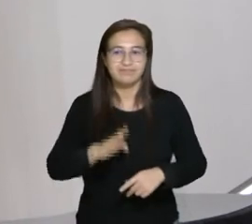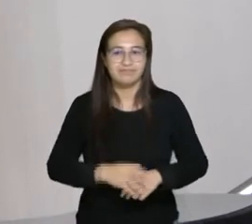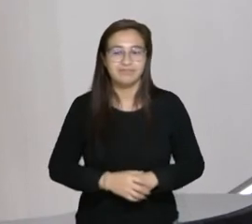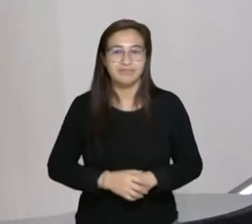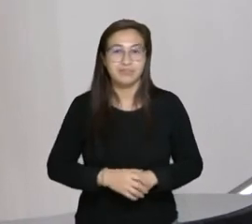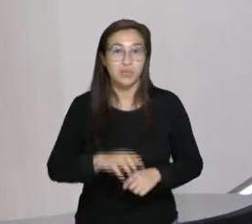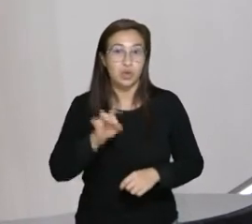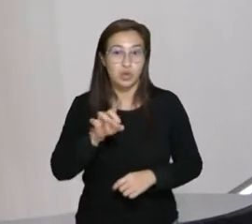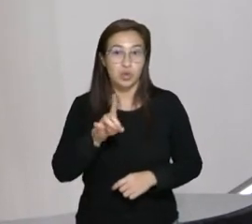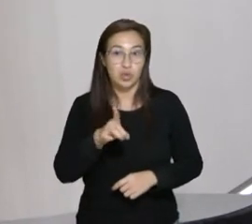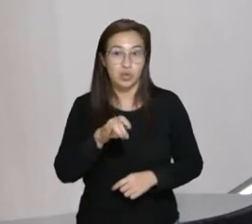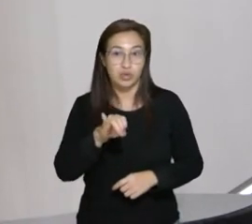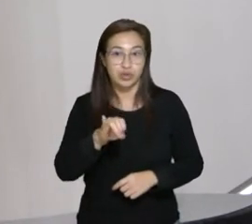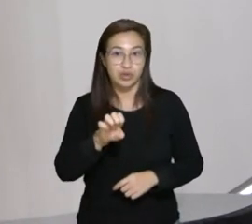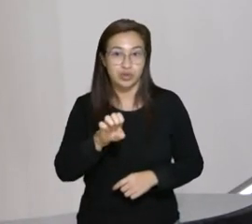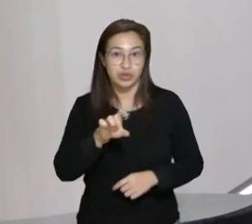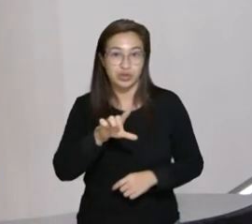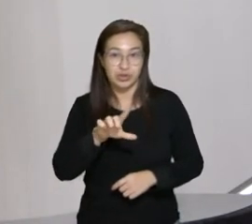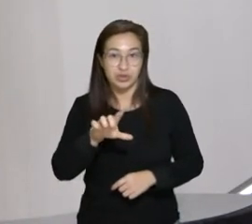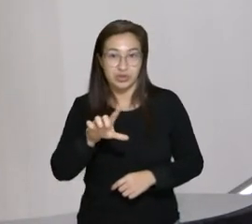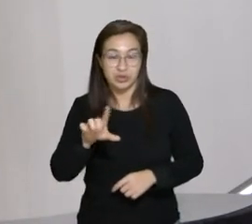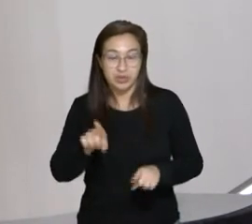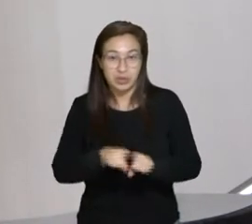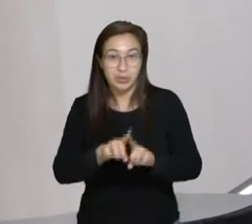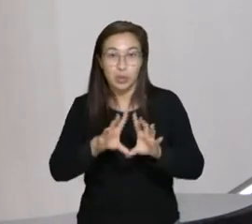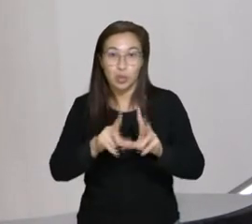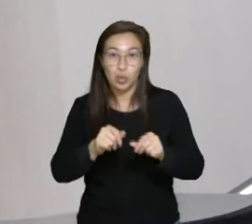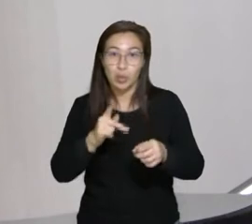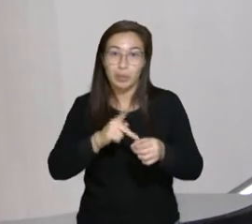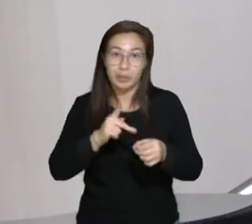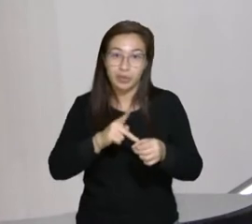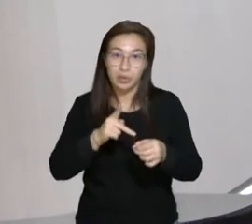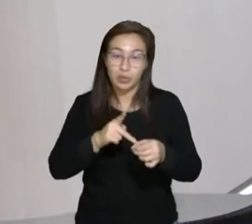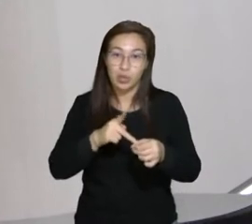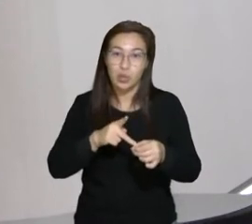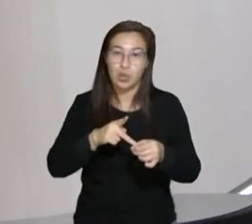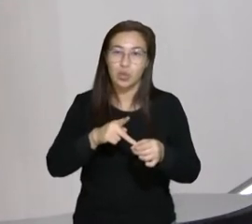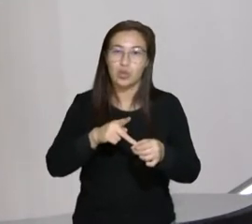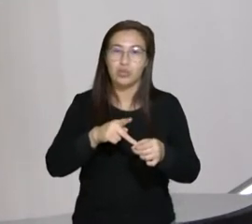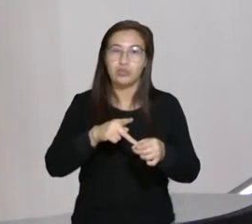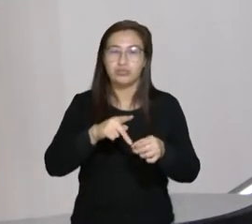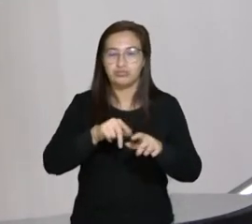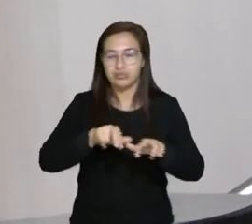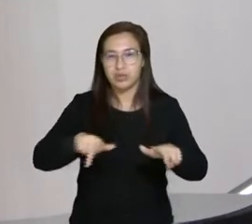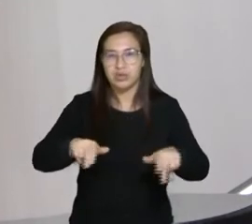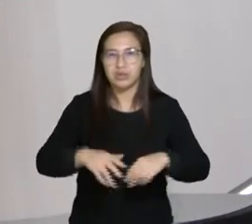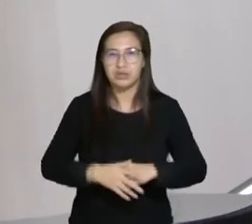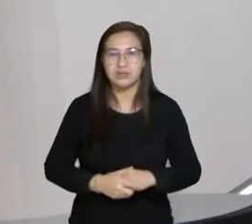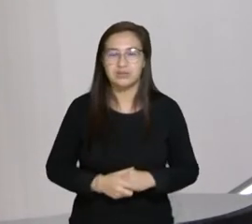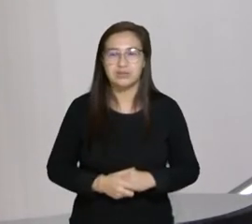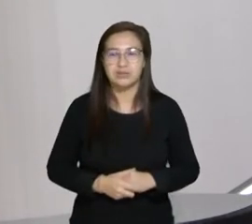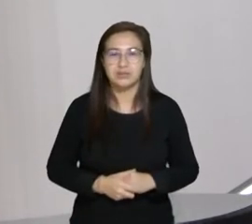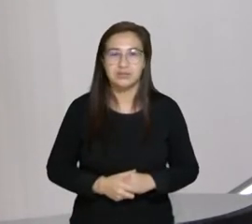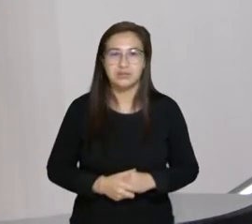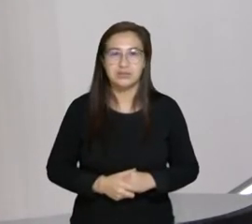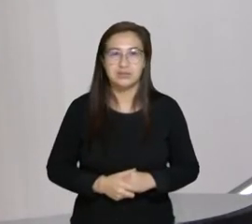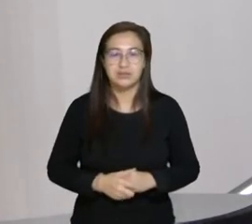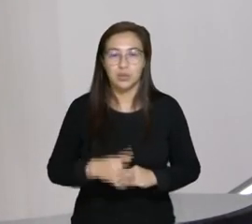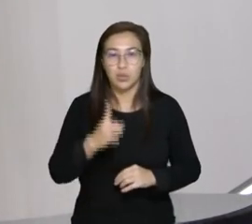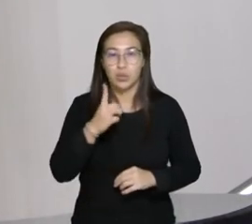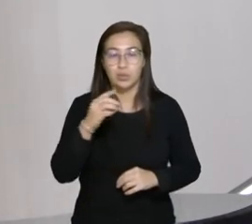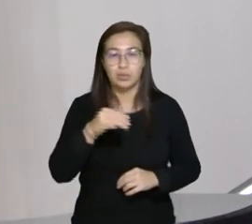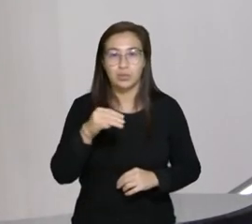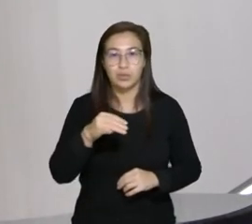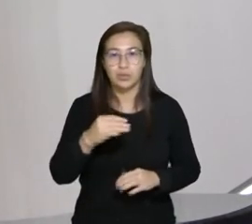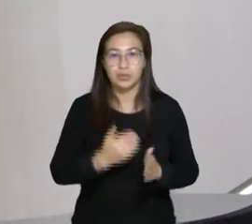diesel mas os todos os derivados do petróleo e o gás natural mais um minuto Presidente mas o